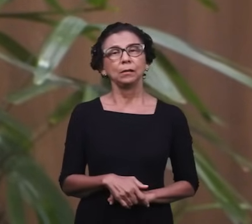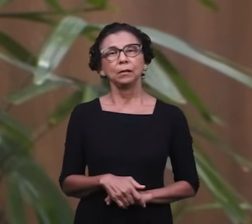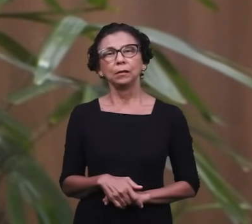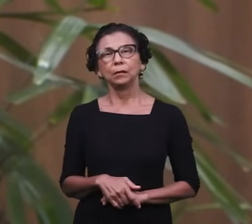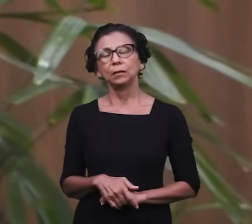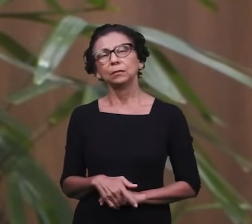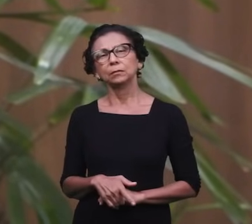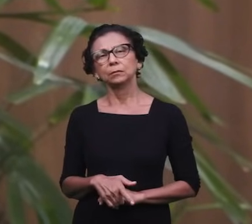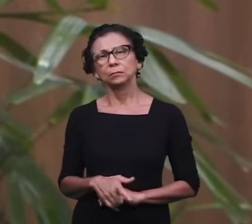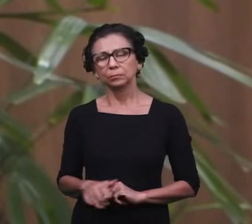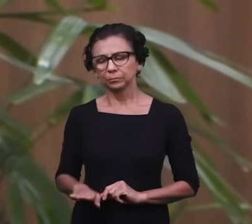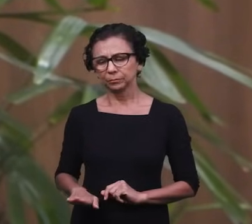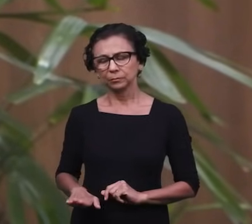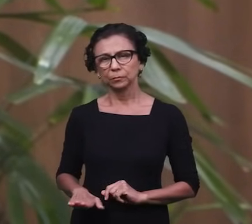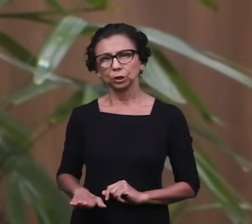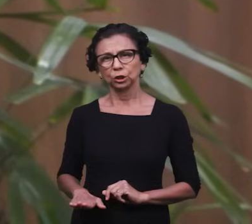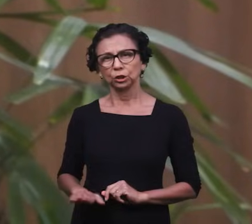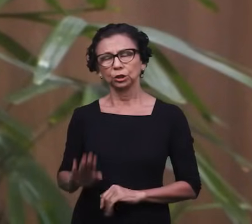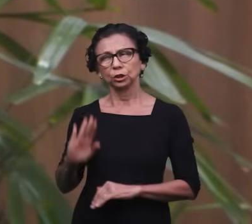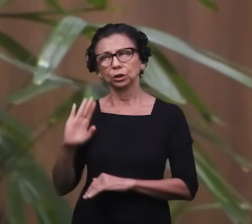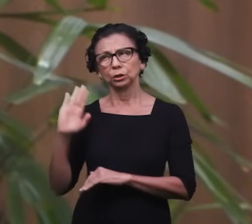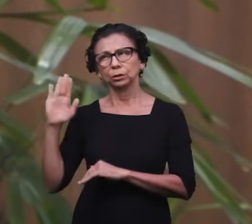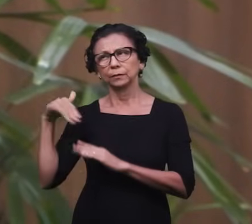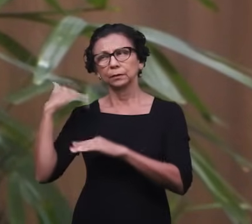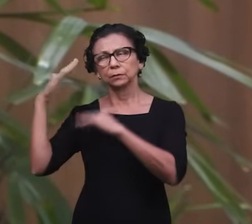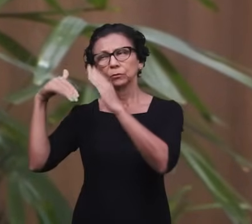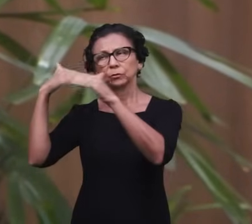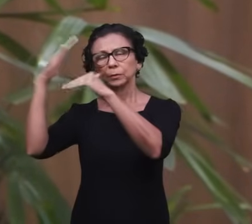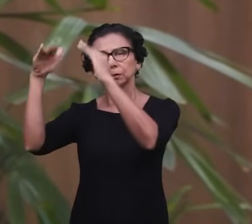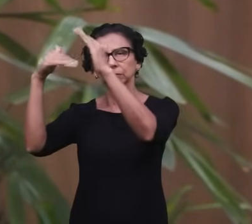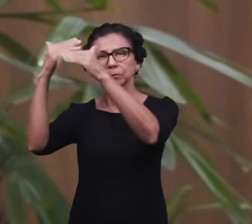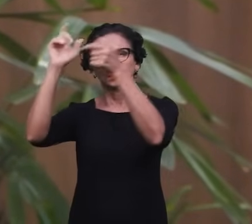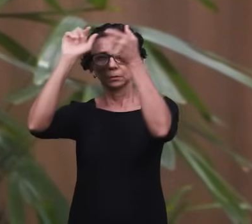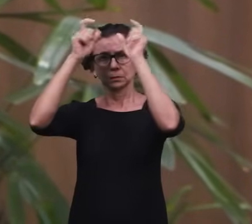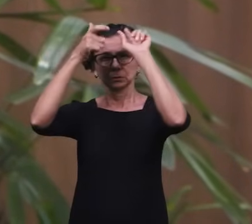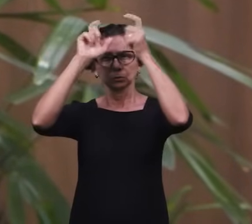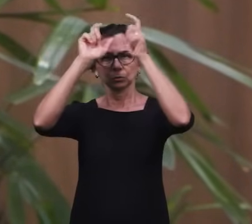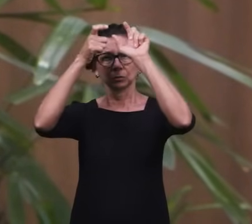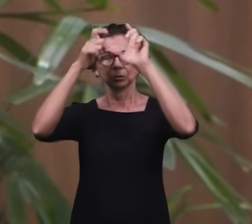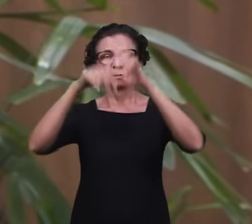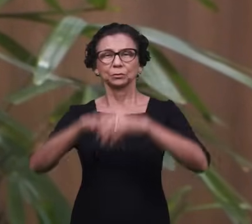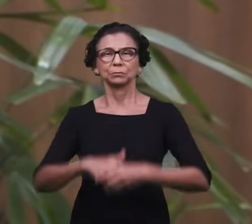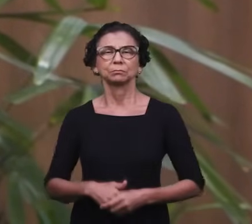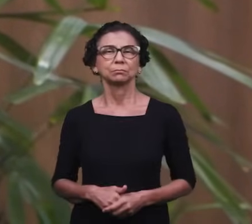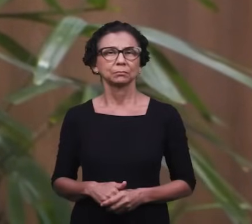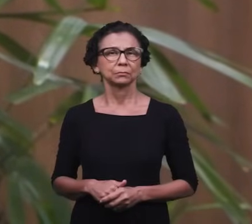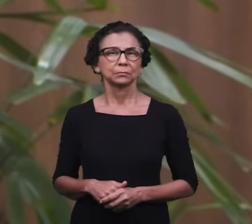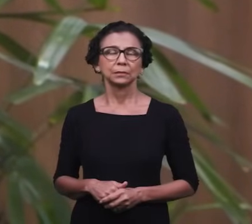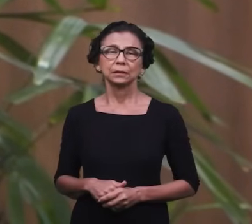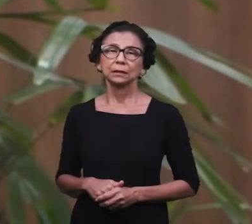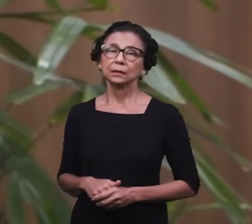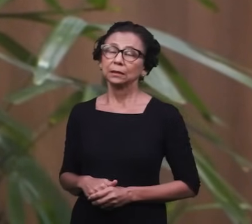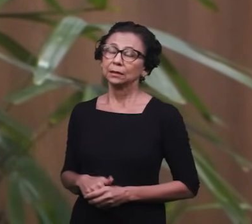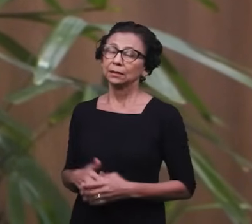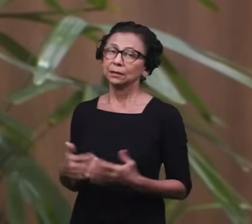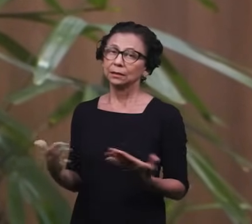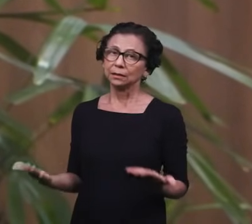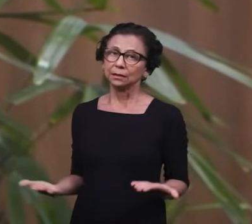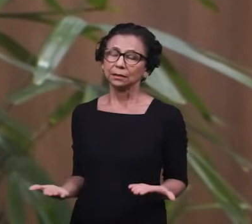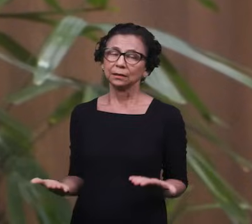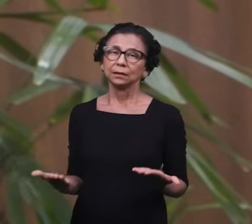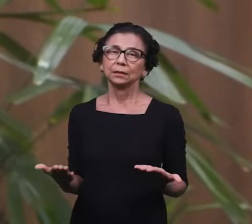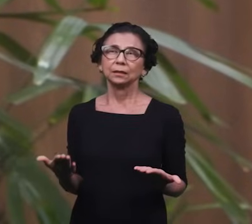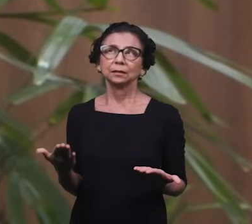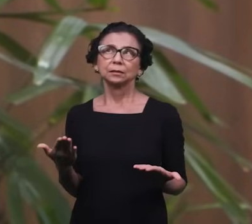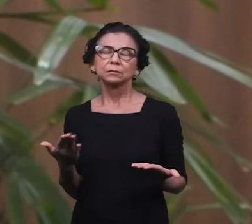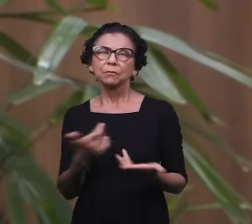desenvolvimento e percorre a vida do indivíduo, a vida inteira. Então, é amplo, é um espectro, porque as manifestações são